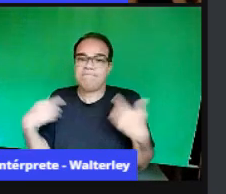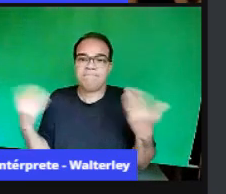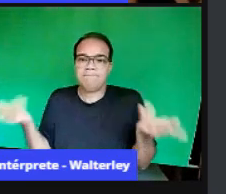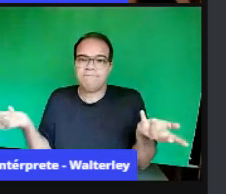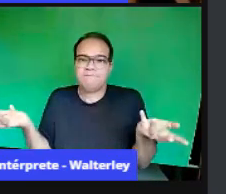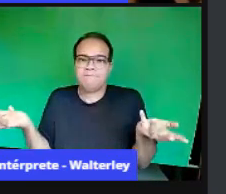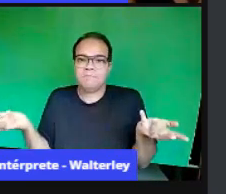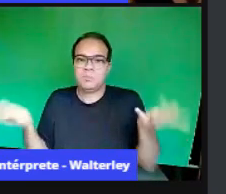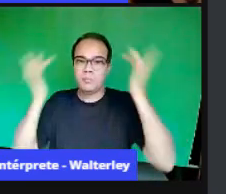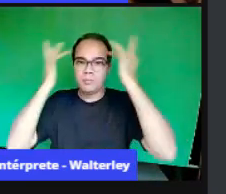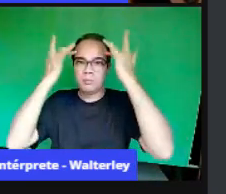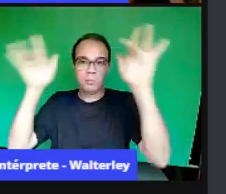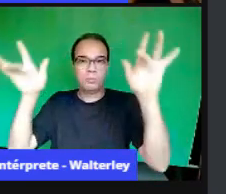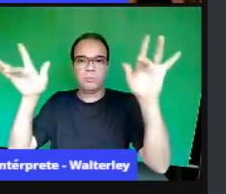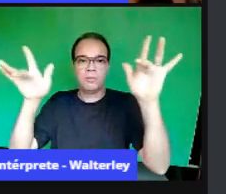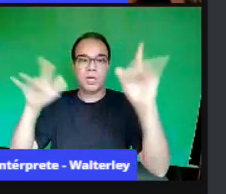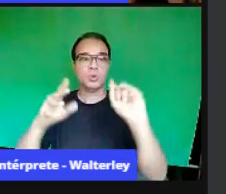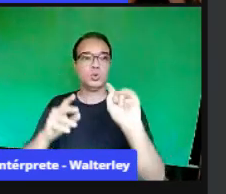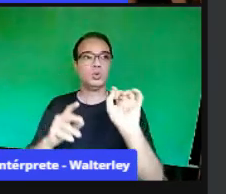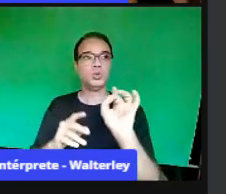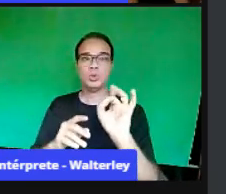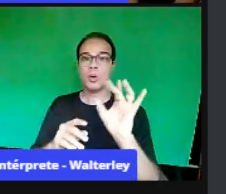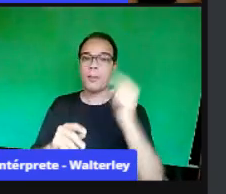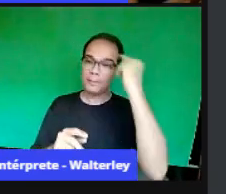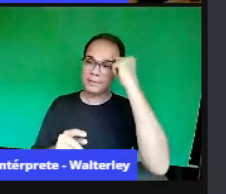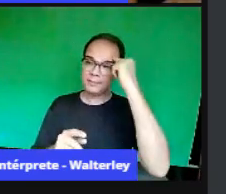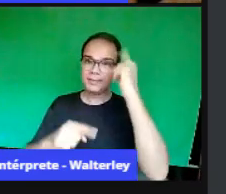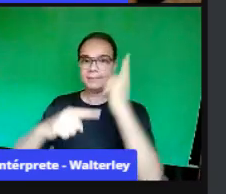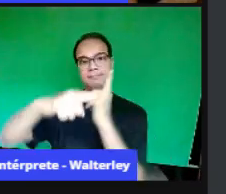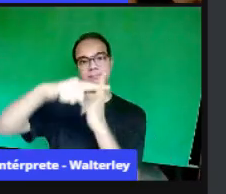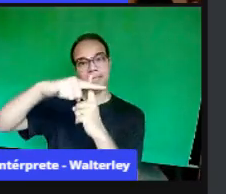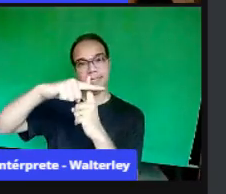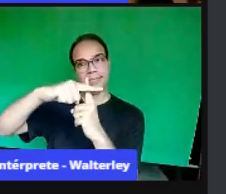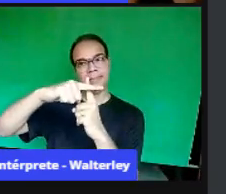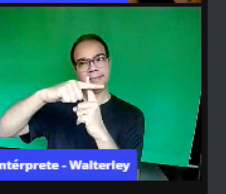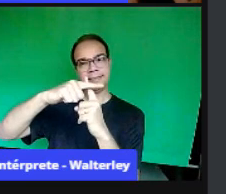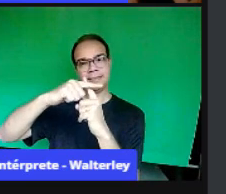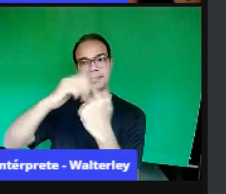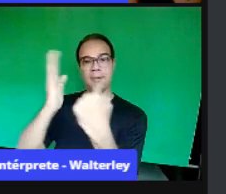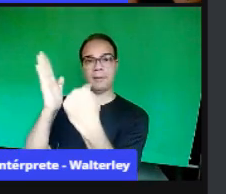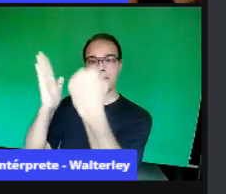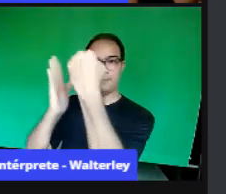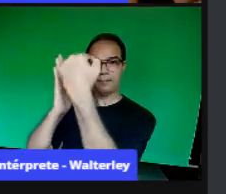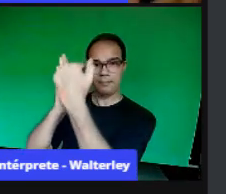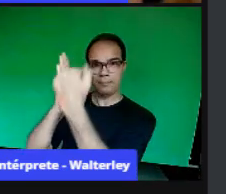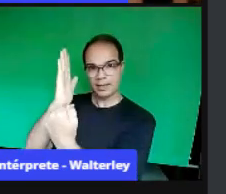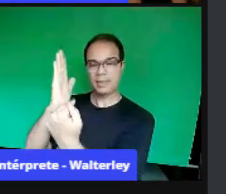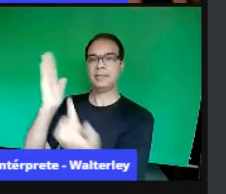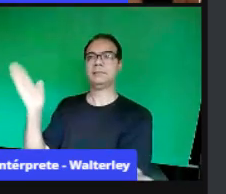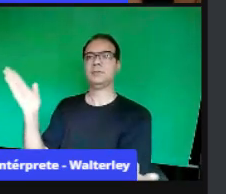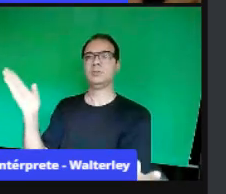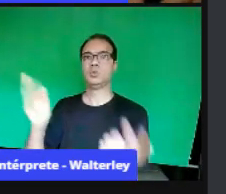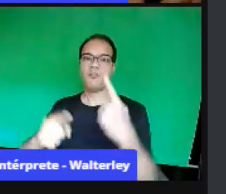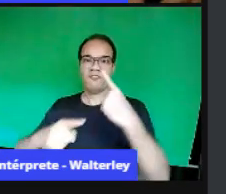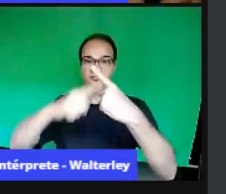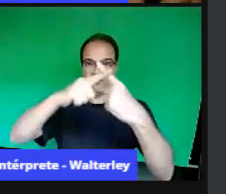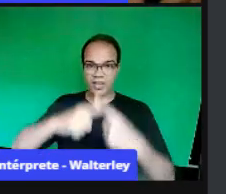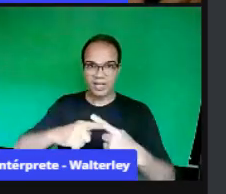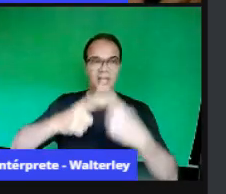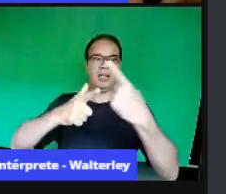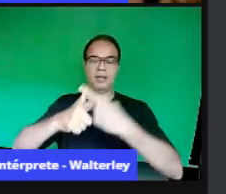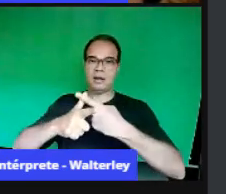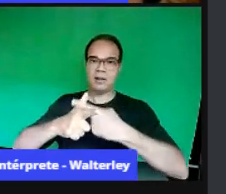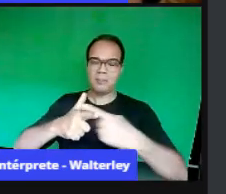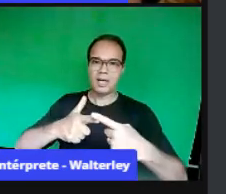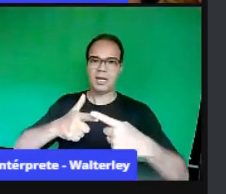só para a questão acadêmica. Não, na educação infantil, não necessariamente raciocínio lógico corresponde